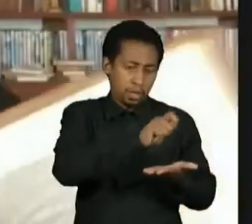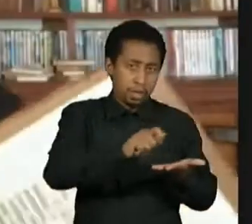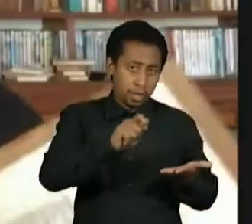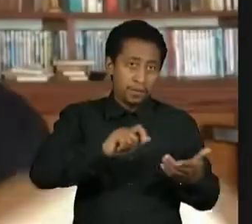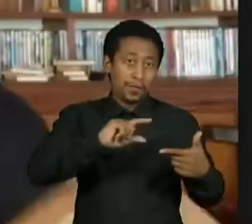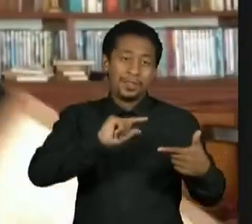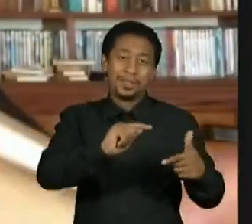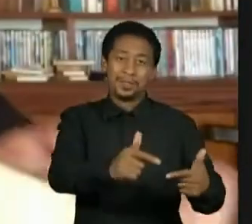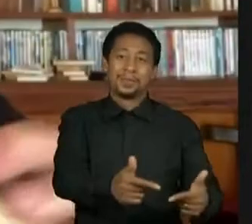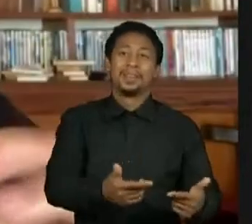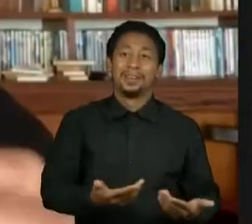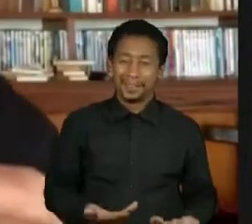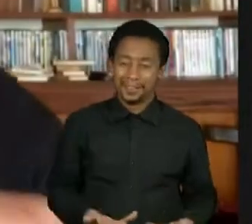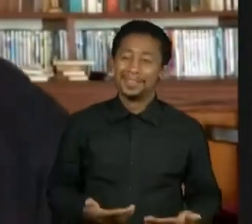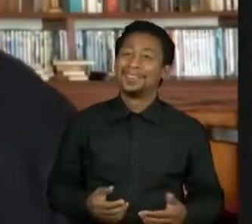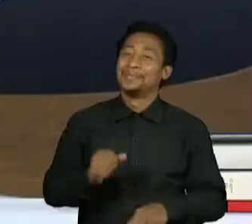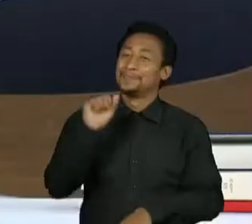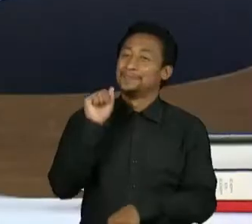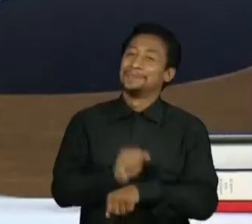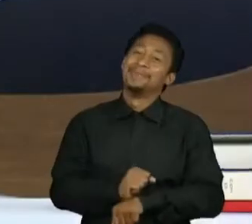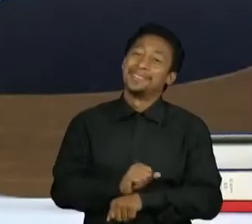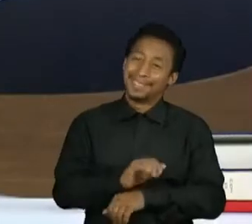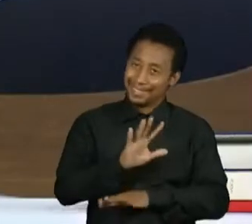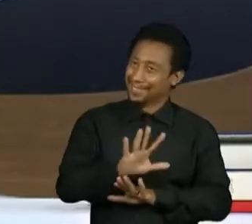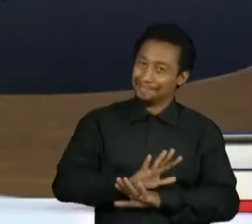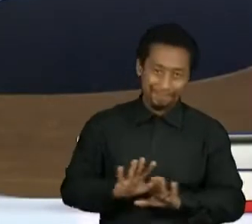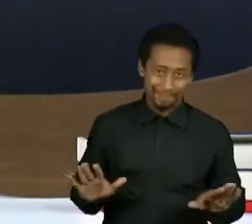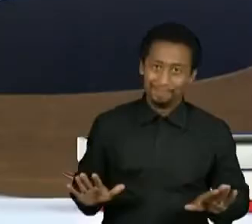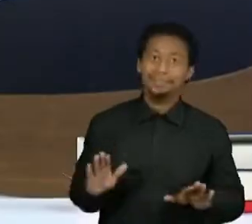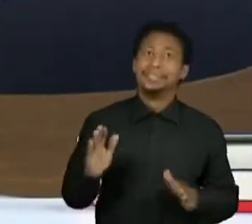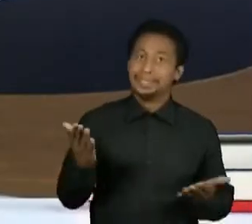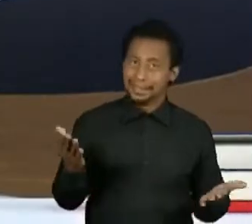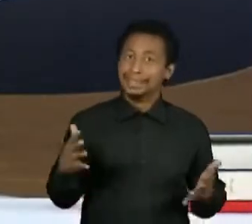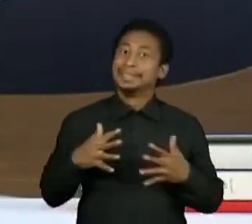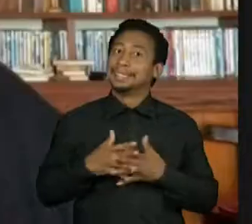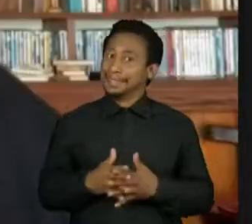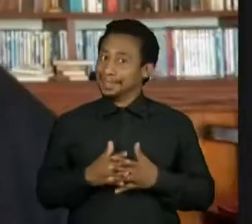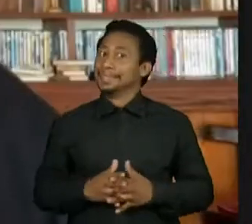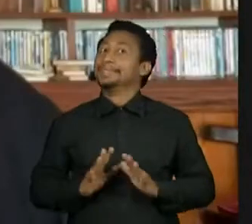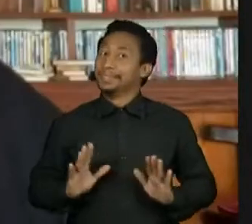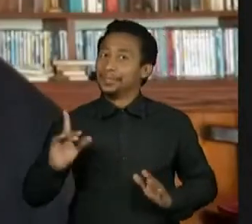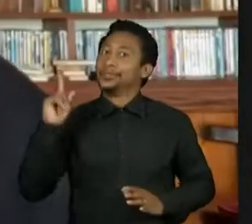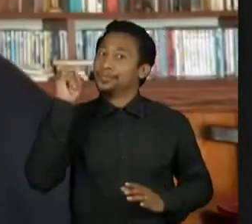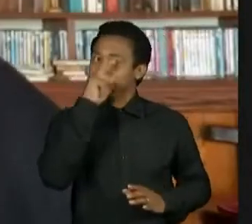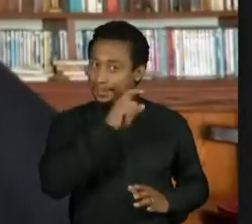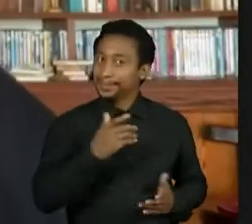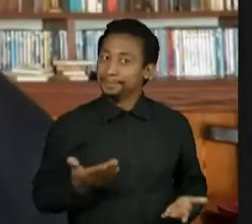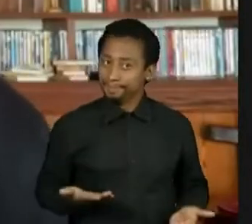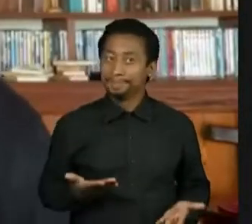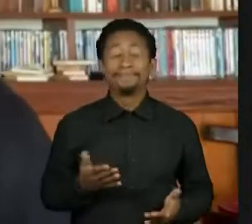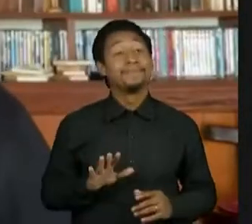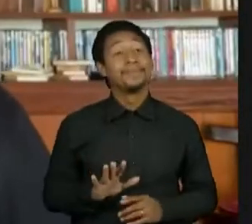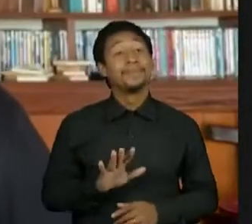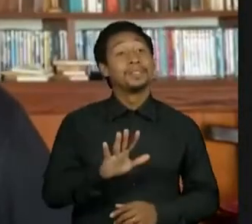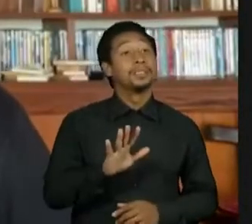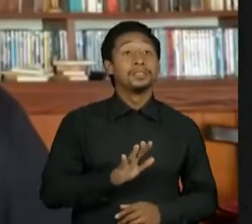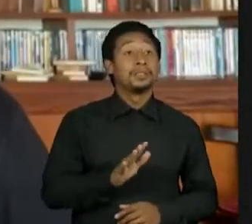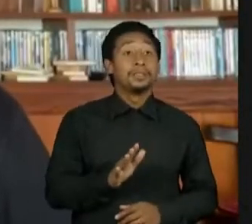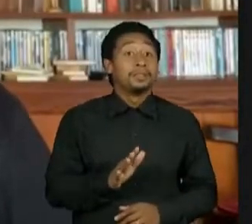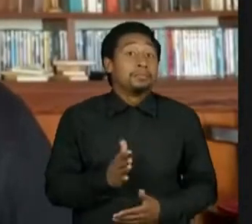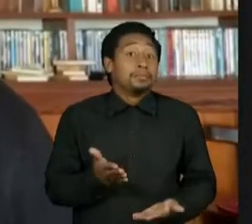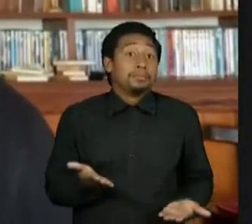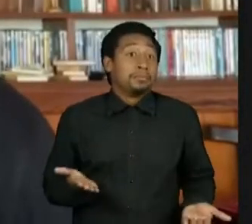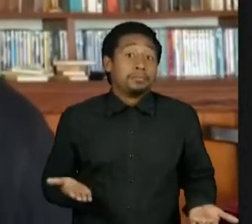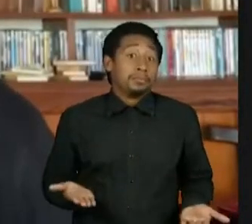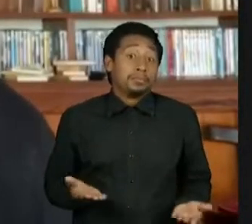tradicional, vou parar aqui antes que o espectador entre em rigor mortis, evidentemente, né? Ou seja, é uma...